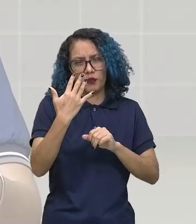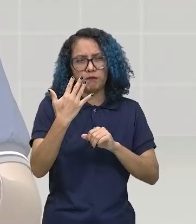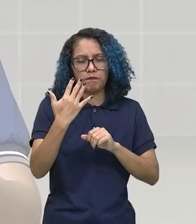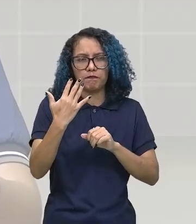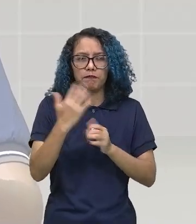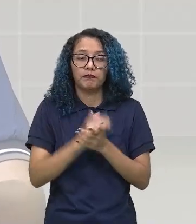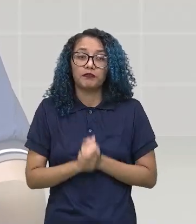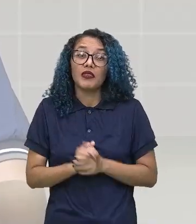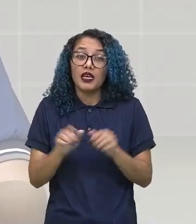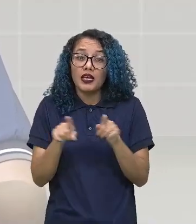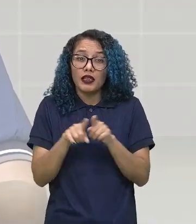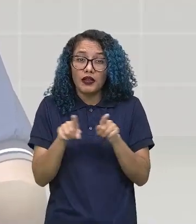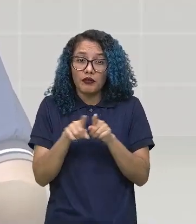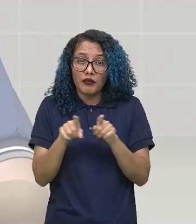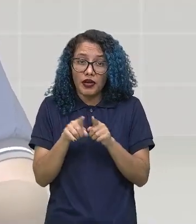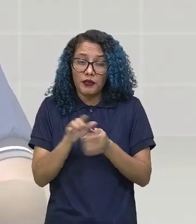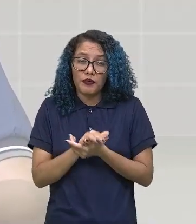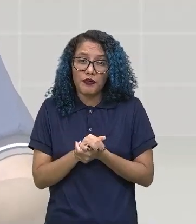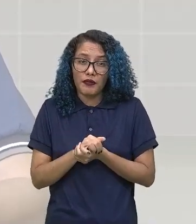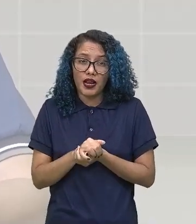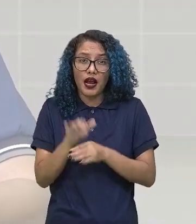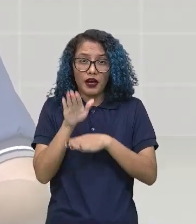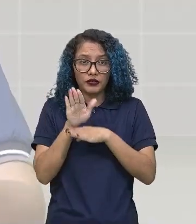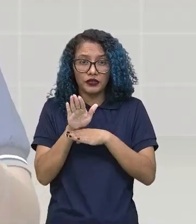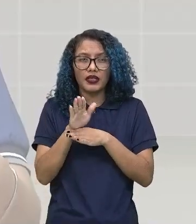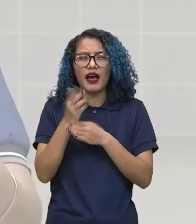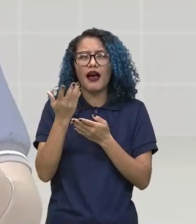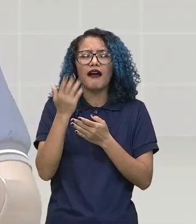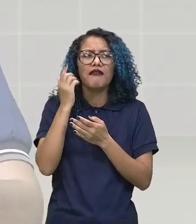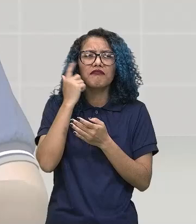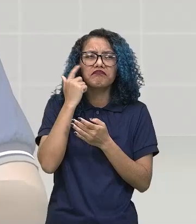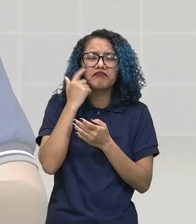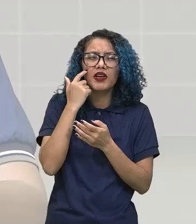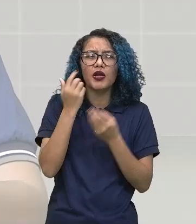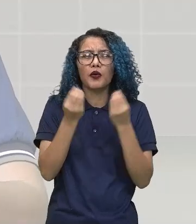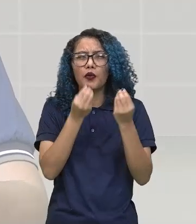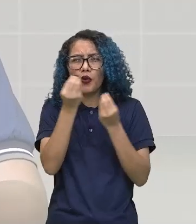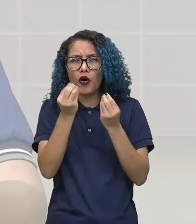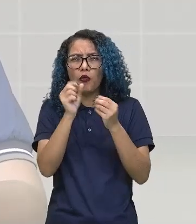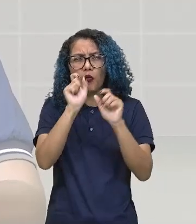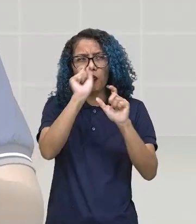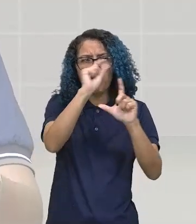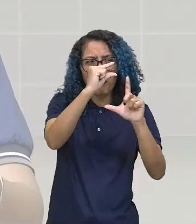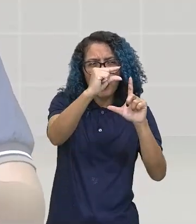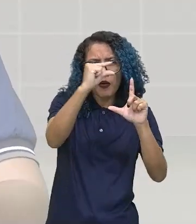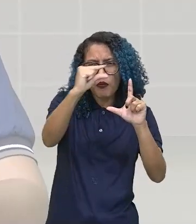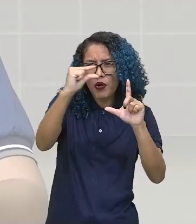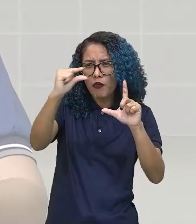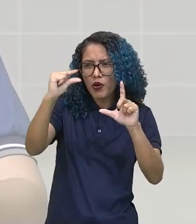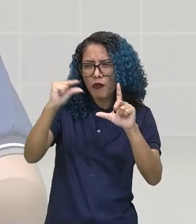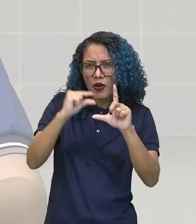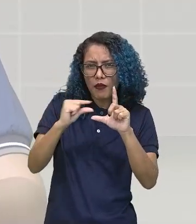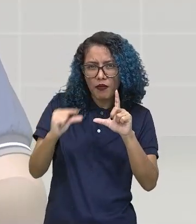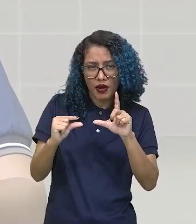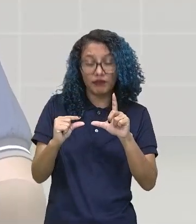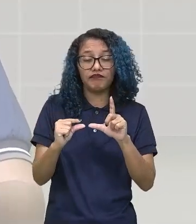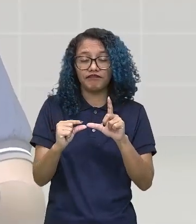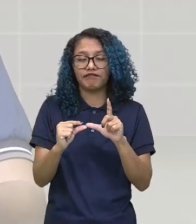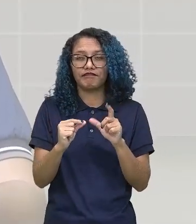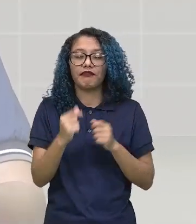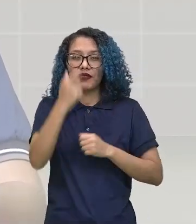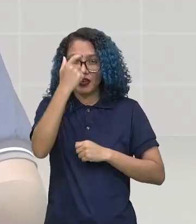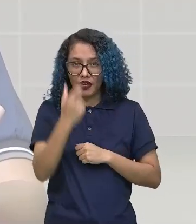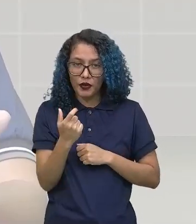também ajudando na identificação de cada ícone, né, e sempre atualizando para nossa melhoria. Eu sou a pedagoga Keila